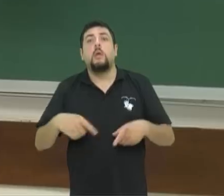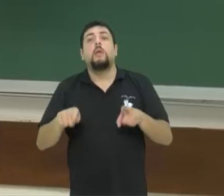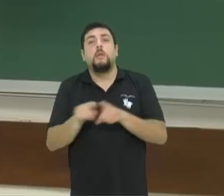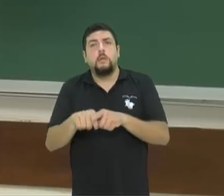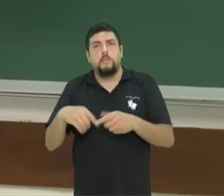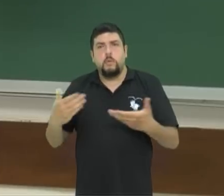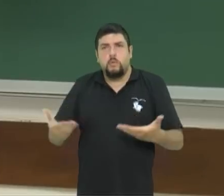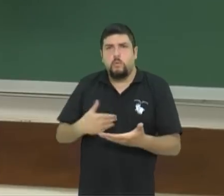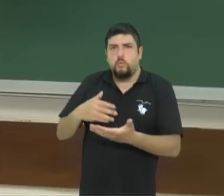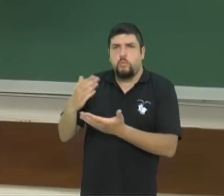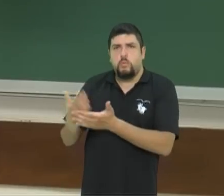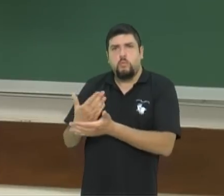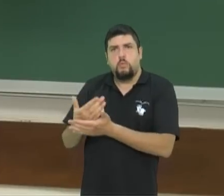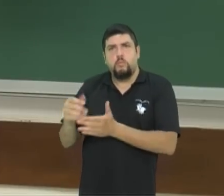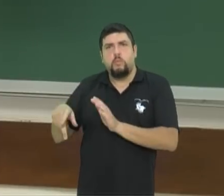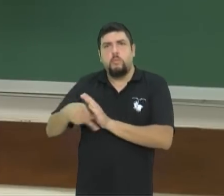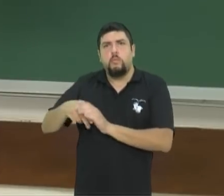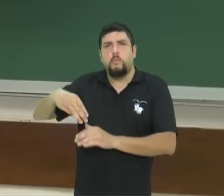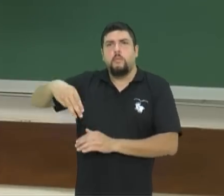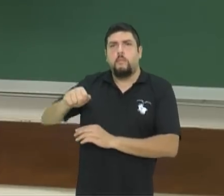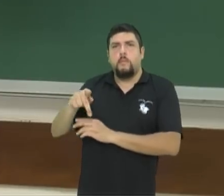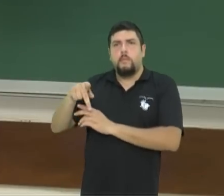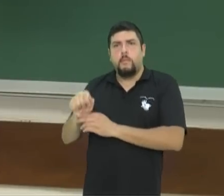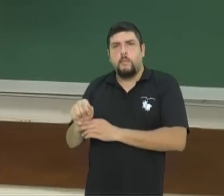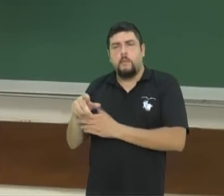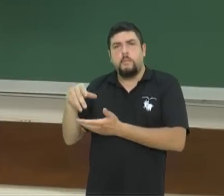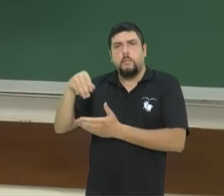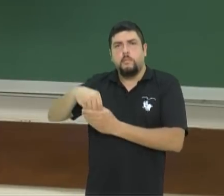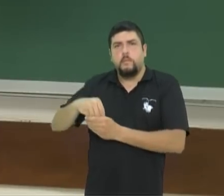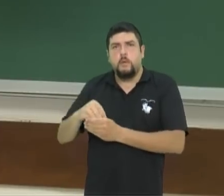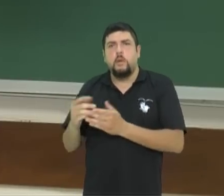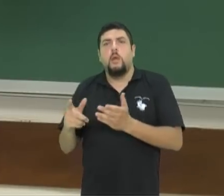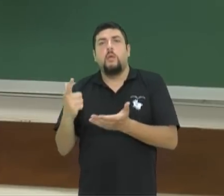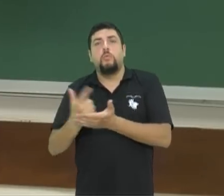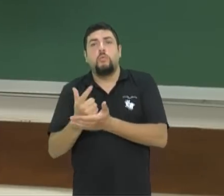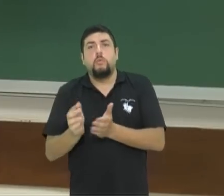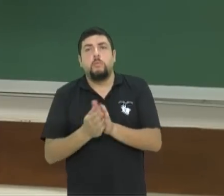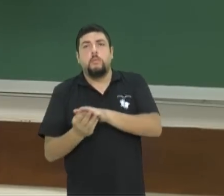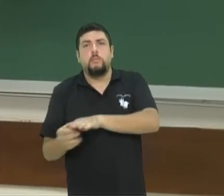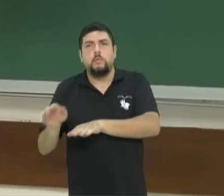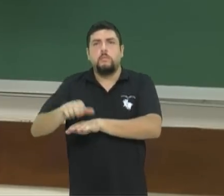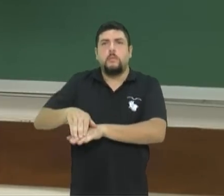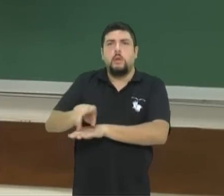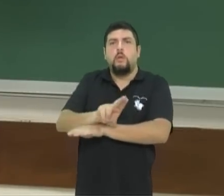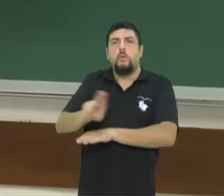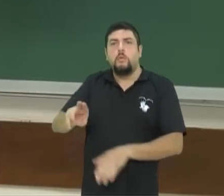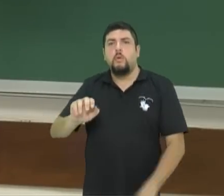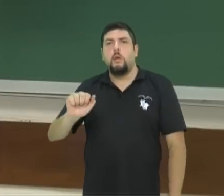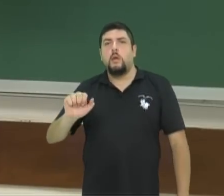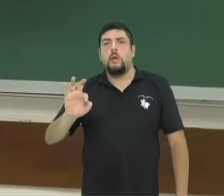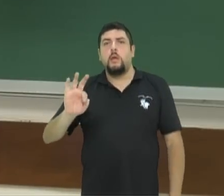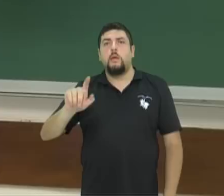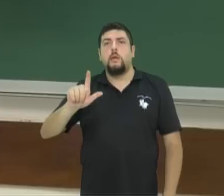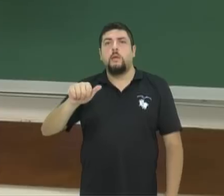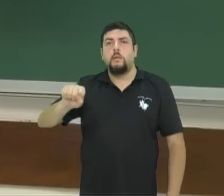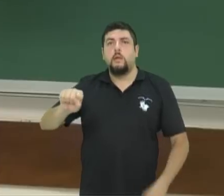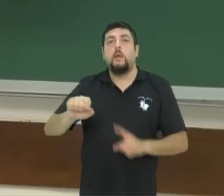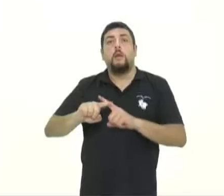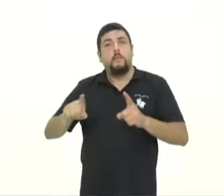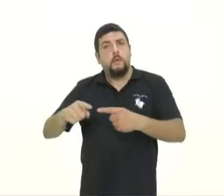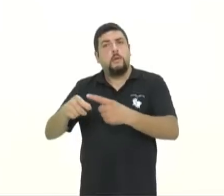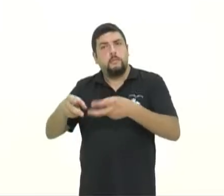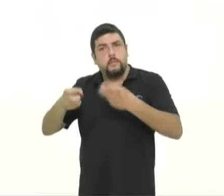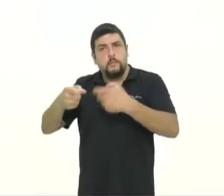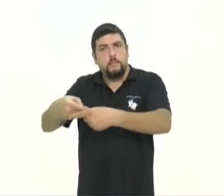aprendendo na aula de hoje que para o coletivo de mapas nós temos Atlas, né? E que esse Atlas era um titã. Então vejam